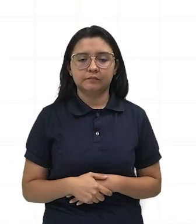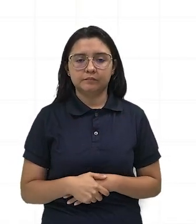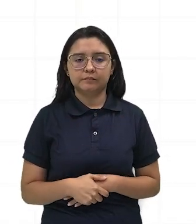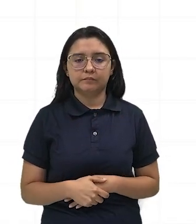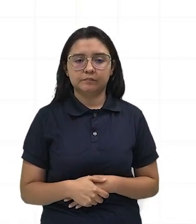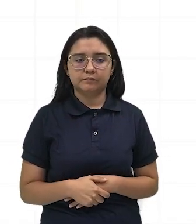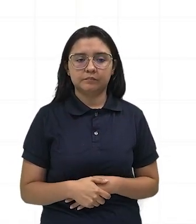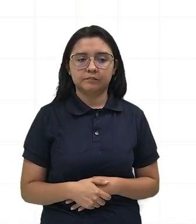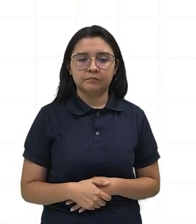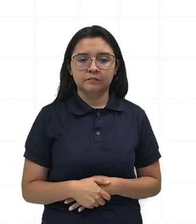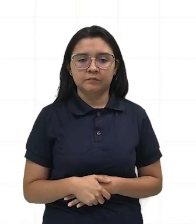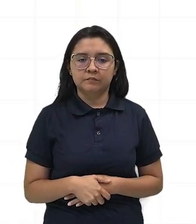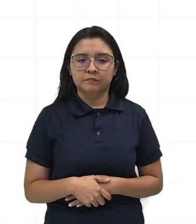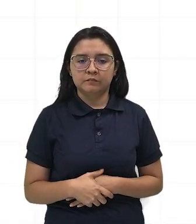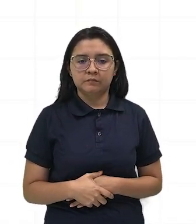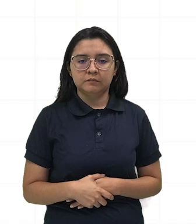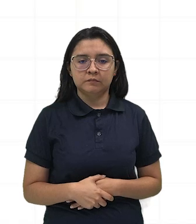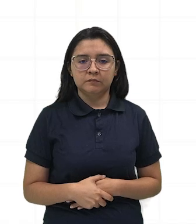Matemática.